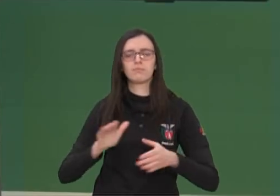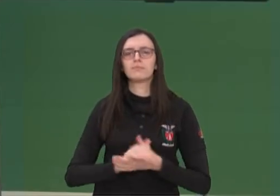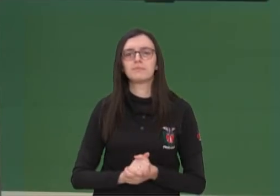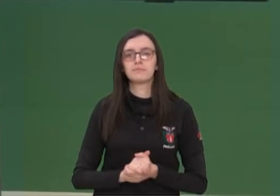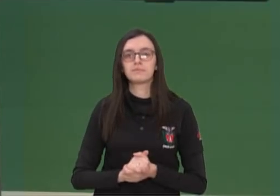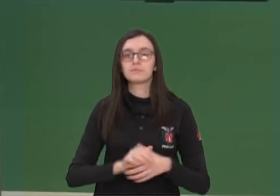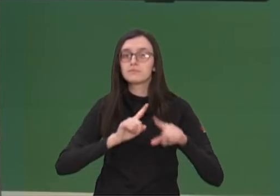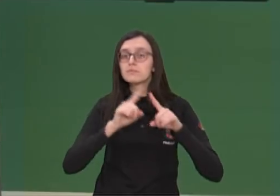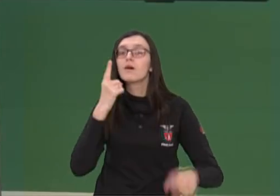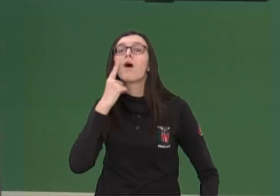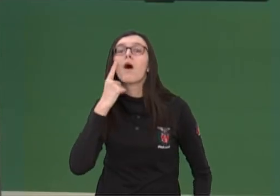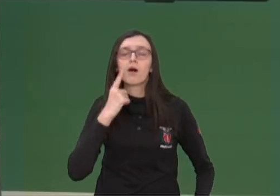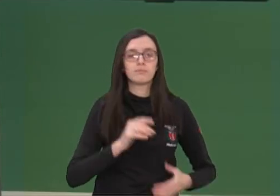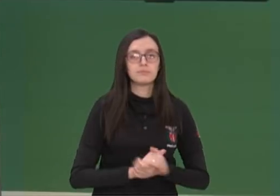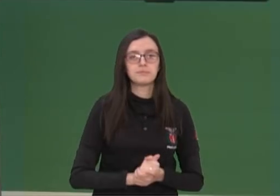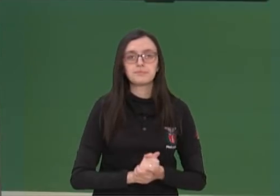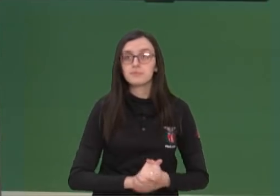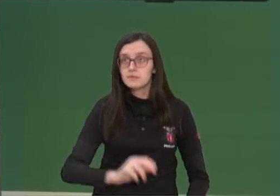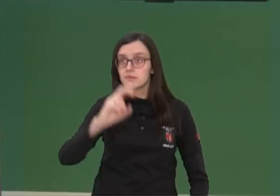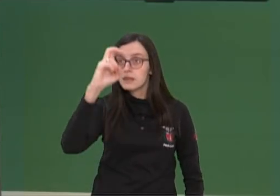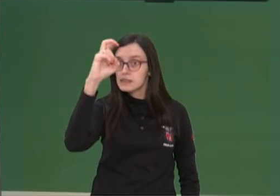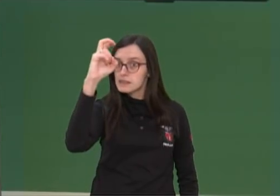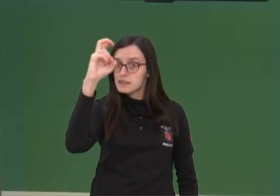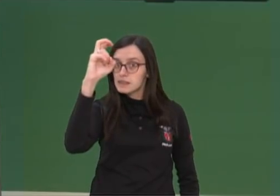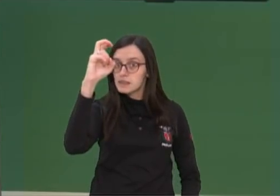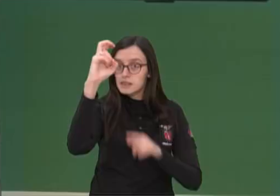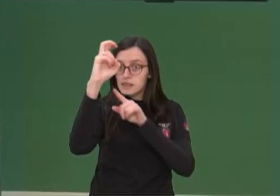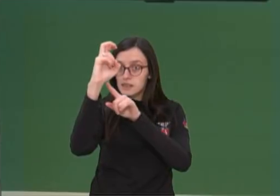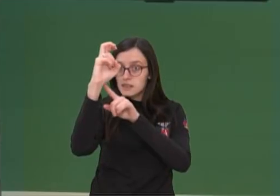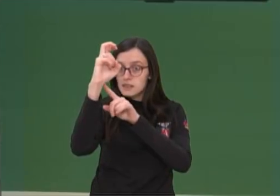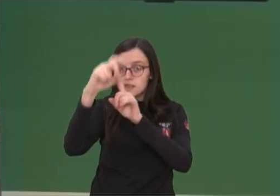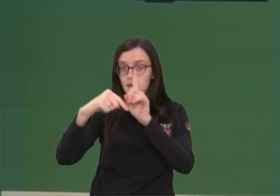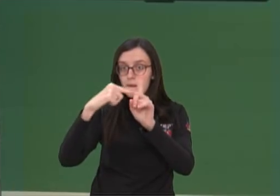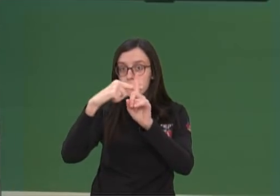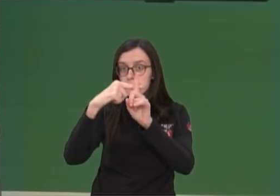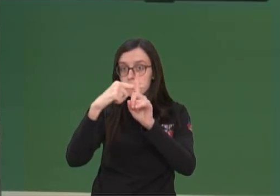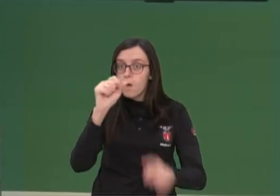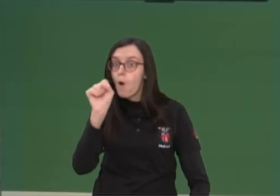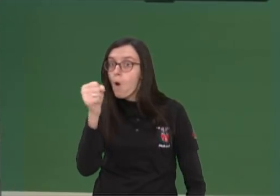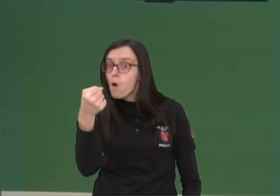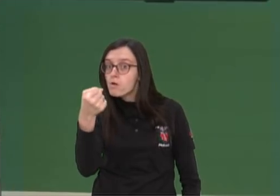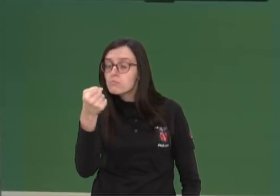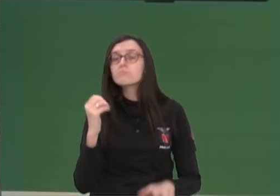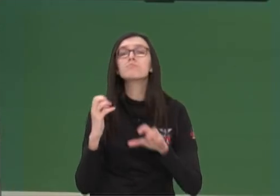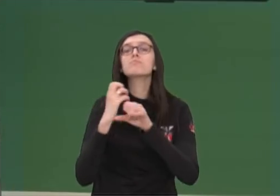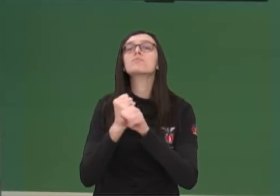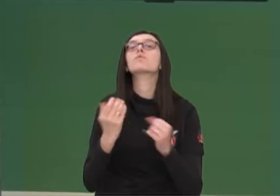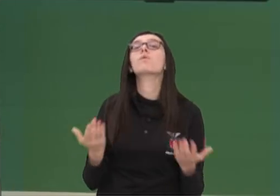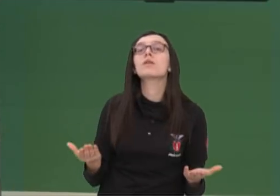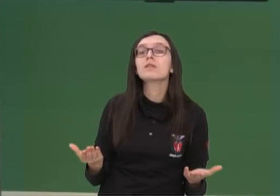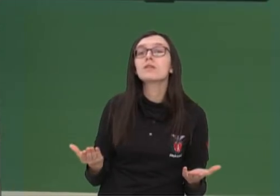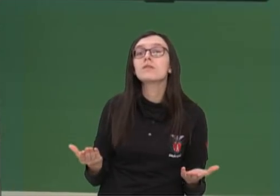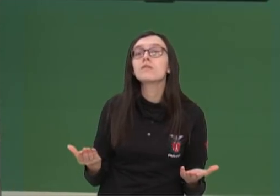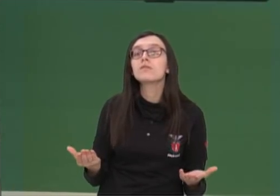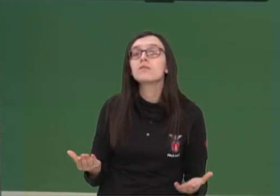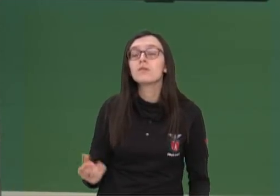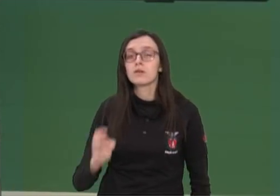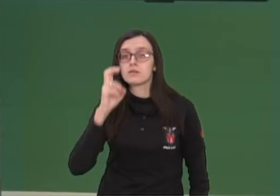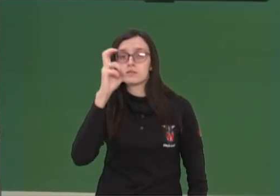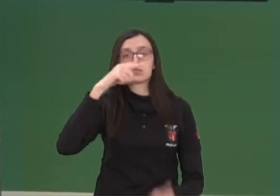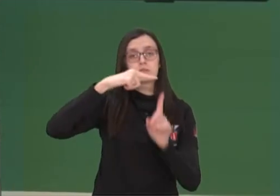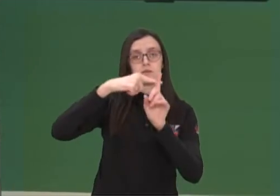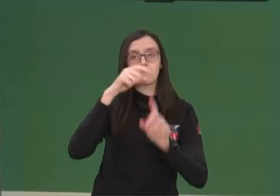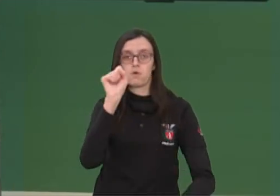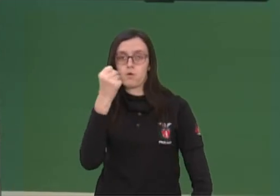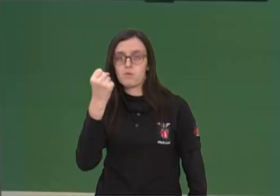Mas agora, se eu pegar 5 dezenas mais 8 dezenas, vai dar quanto? 5 mais 8